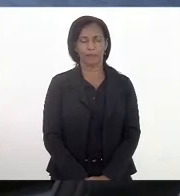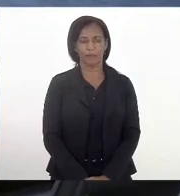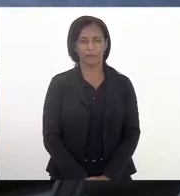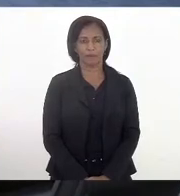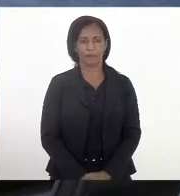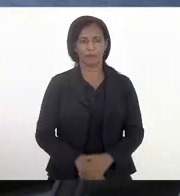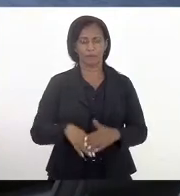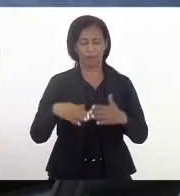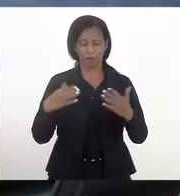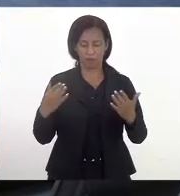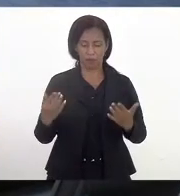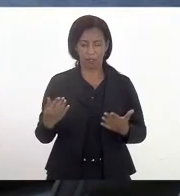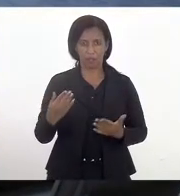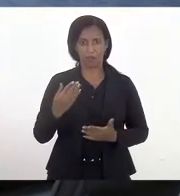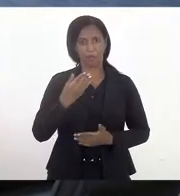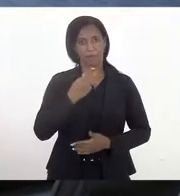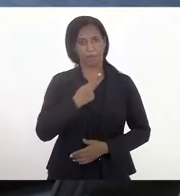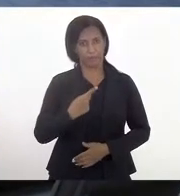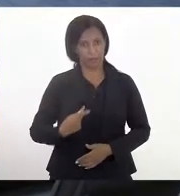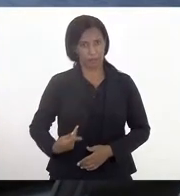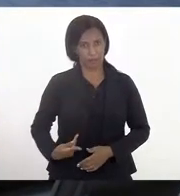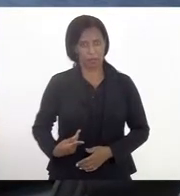senhora Presidente